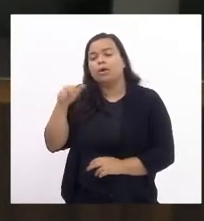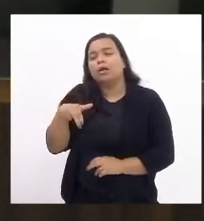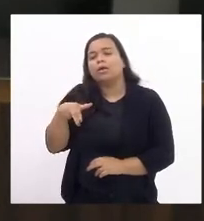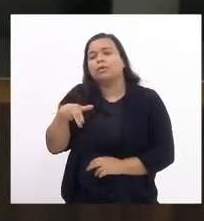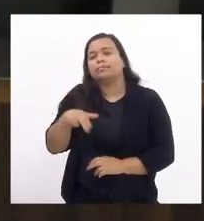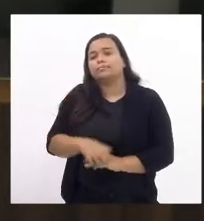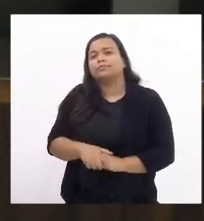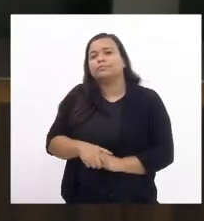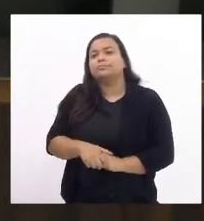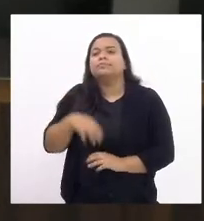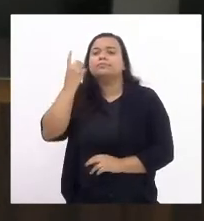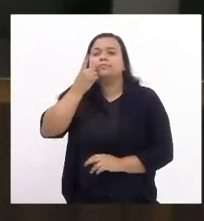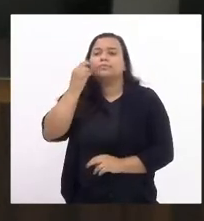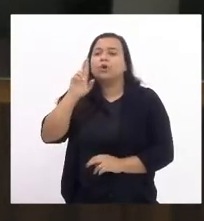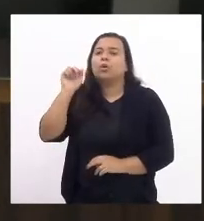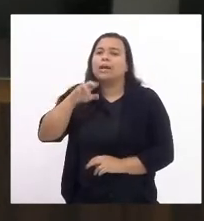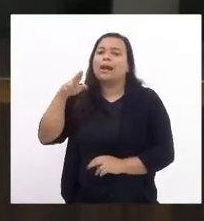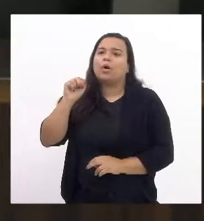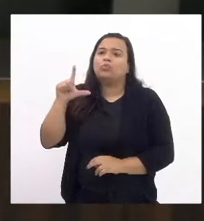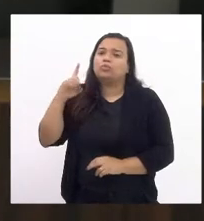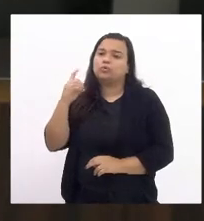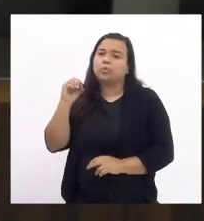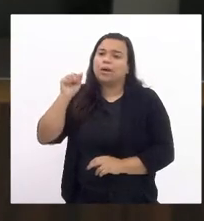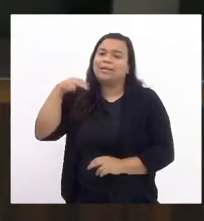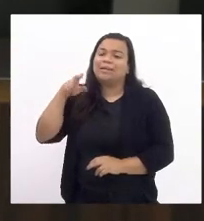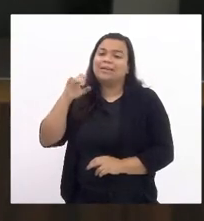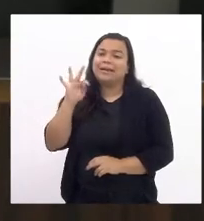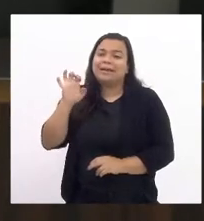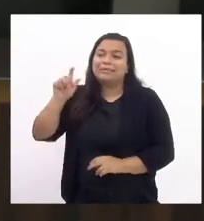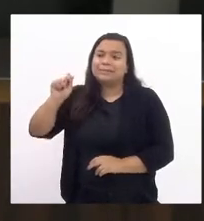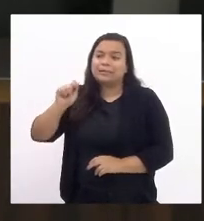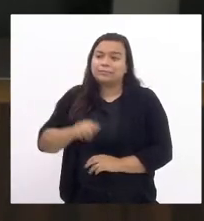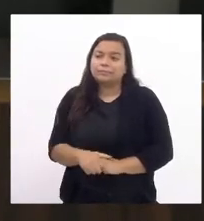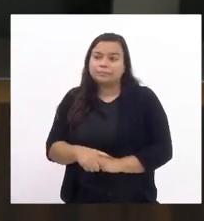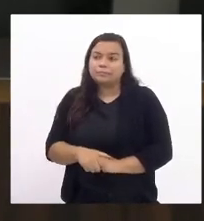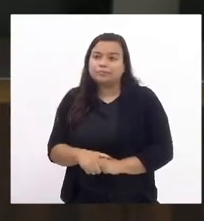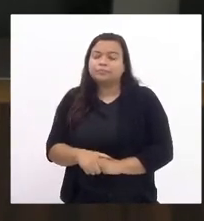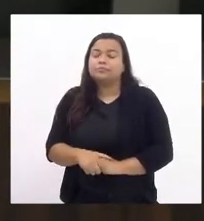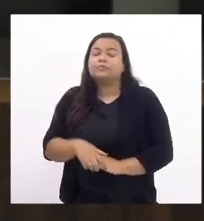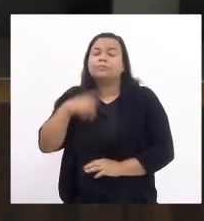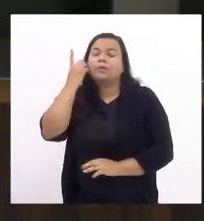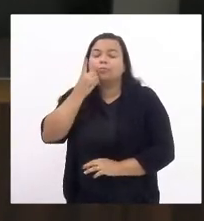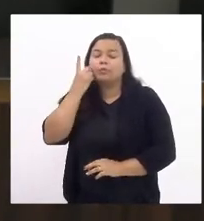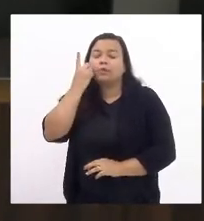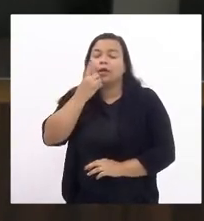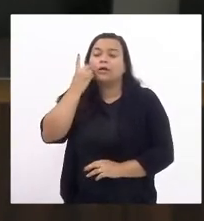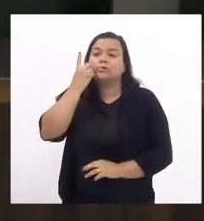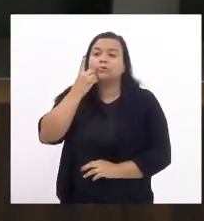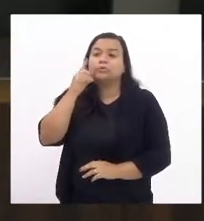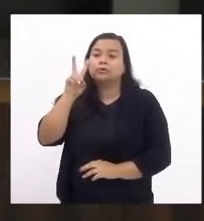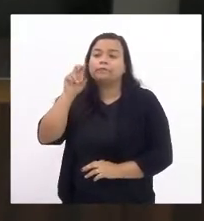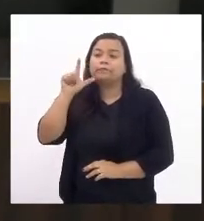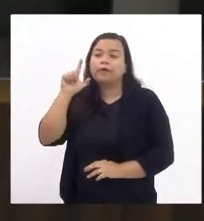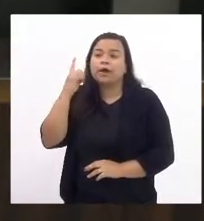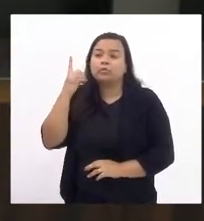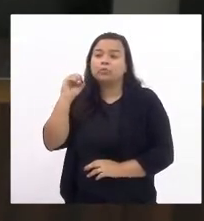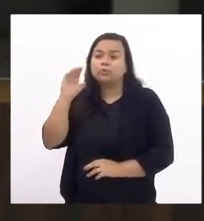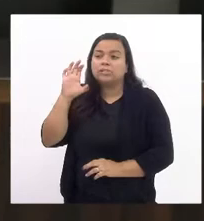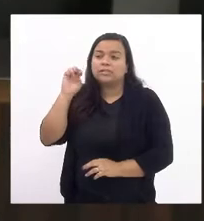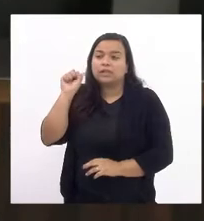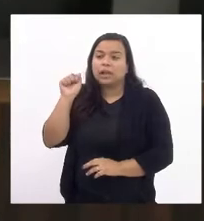Rodrigo Amorim, deputado Ronaldo Anchieta, deputado Ronaldo Anchieta, deputado Valdo Ceasa,